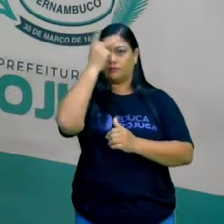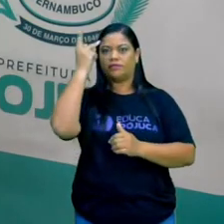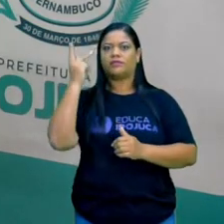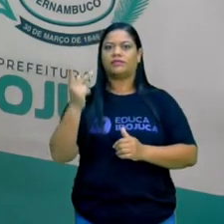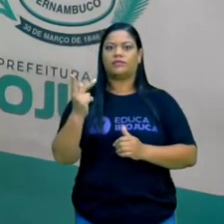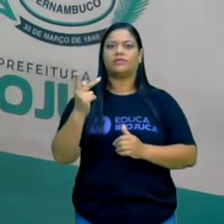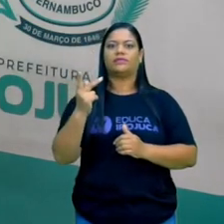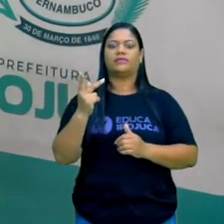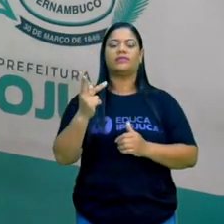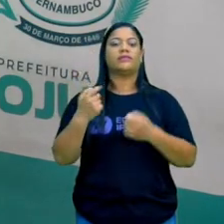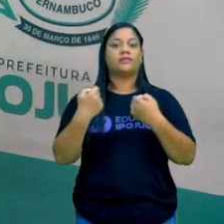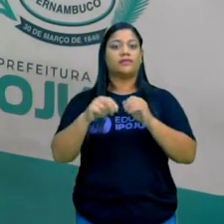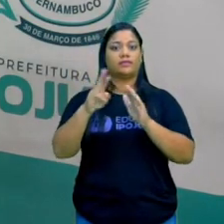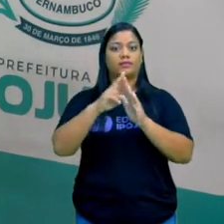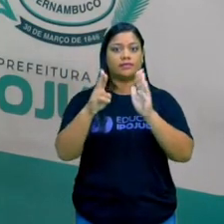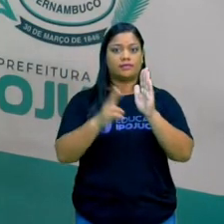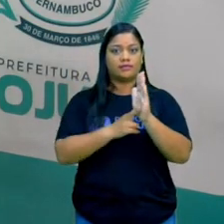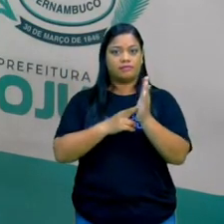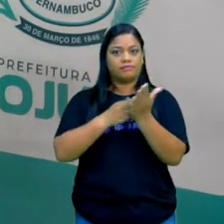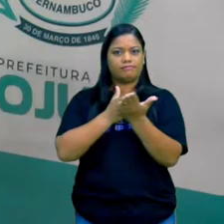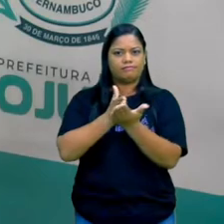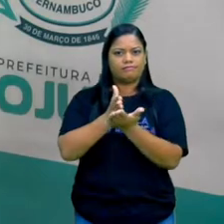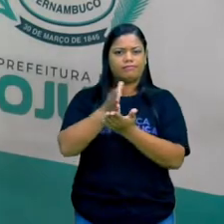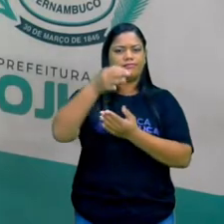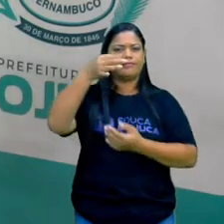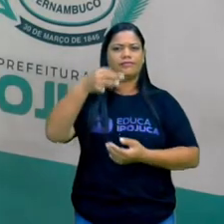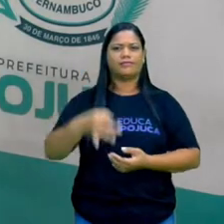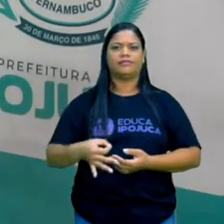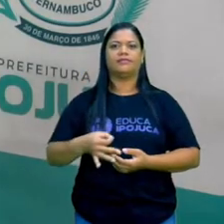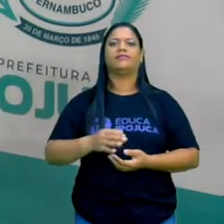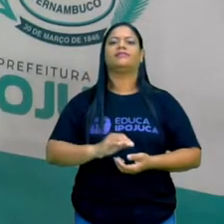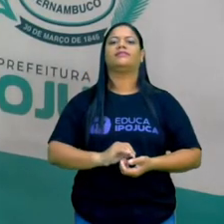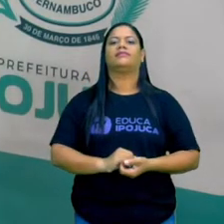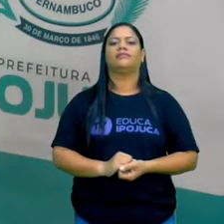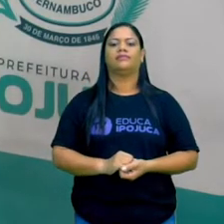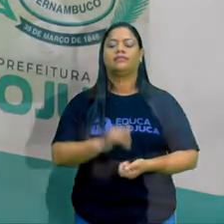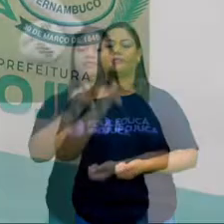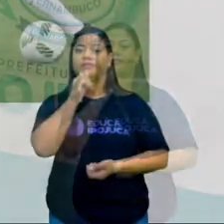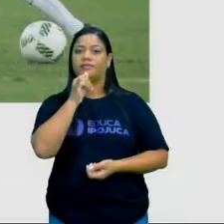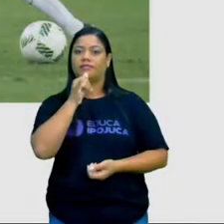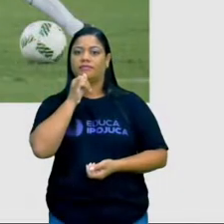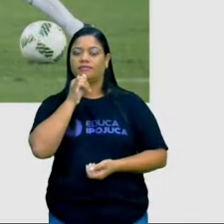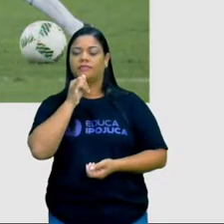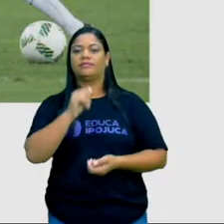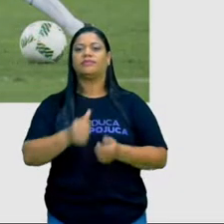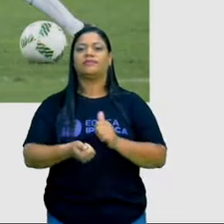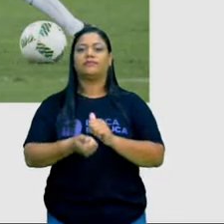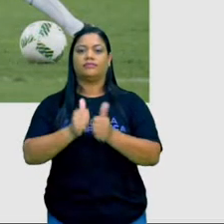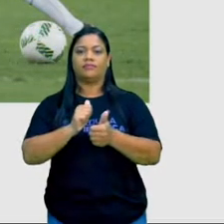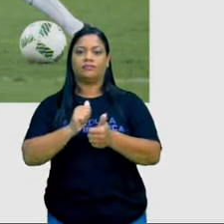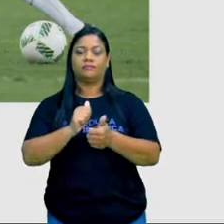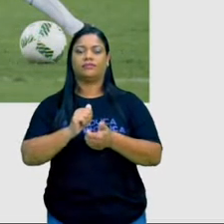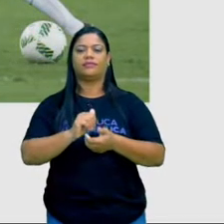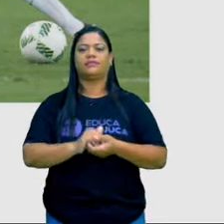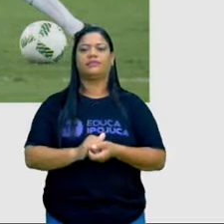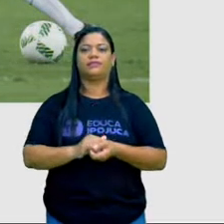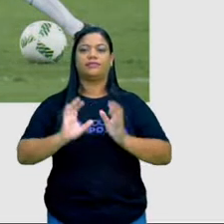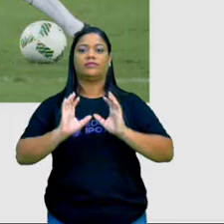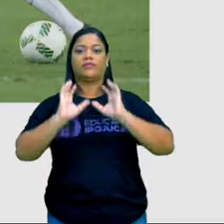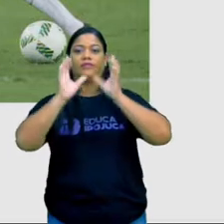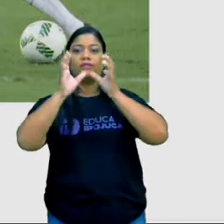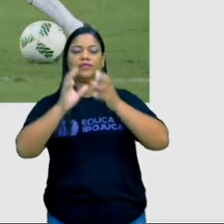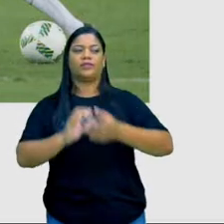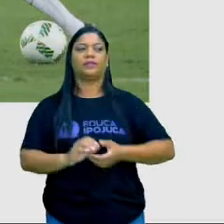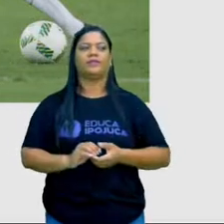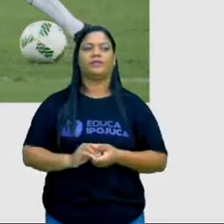competidores. Por isso ele tem que seguir a regra direitinho. Alguns exemplos de esportes. A gente tem o